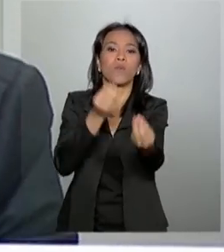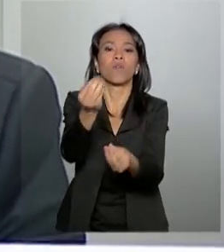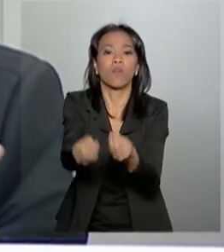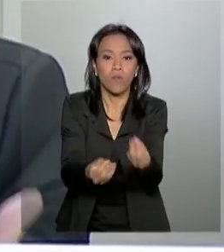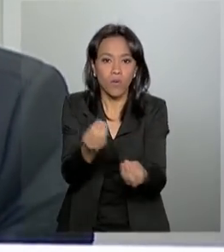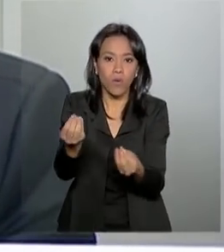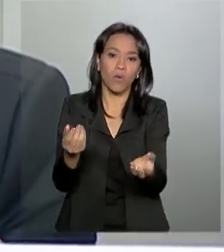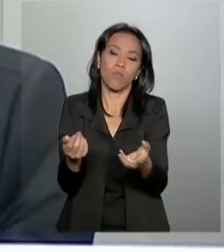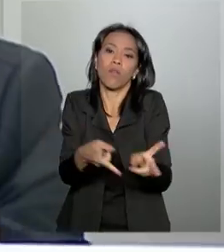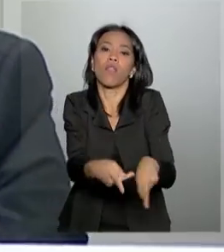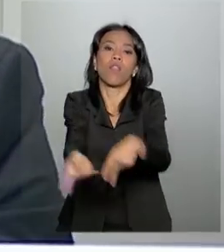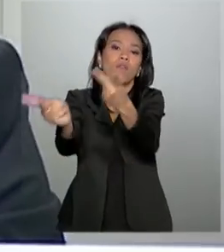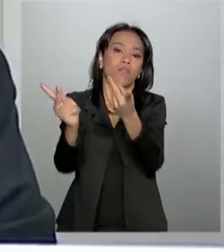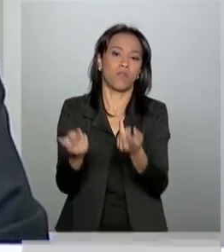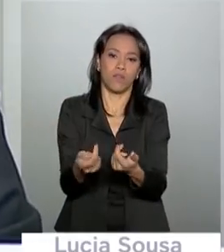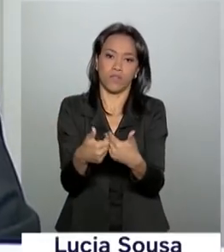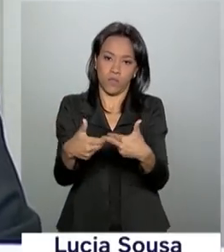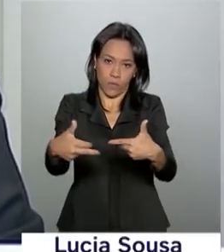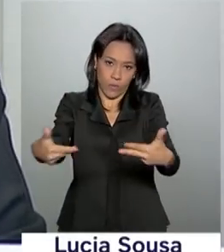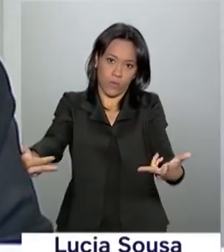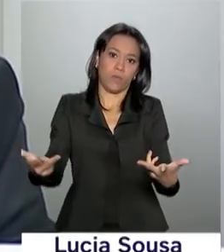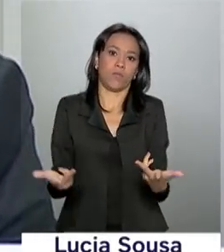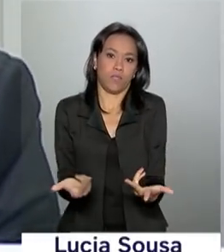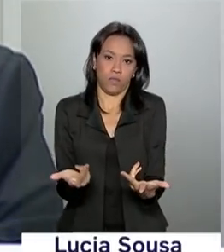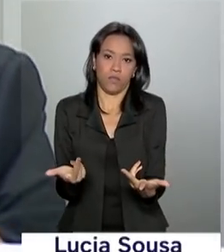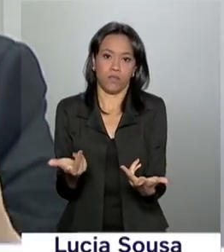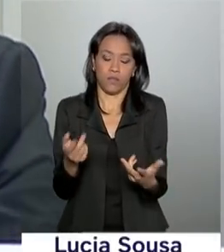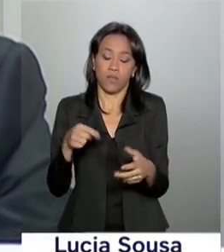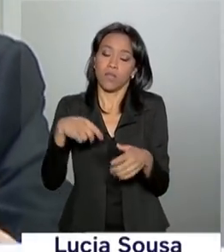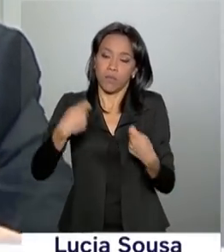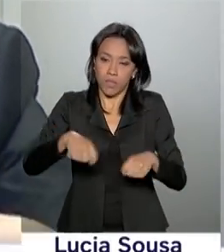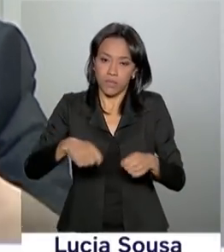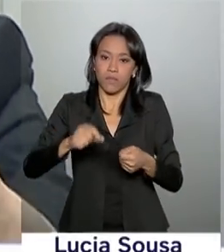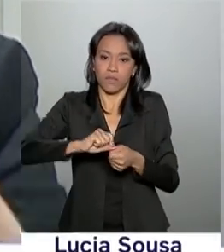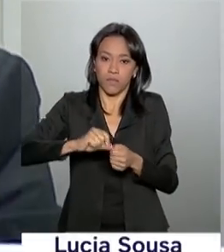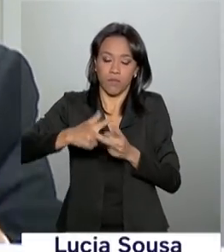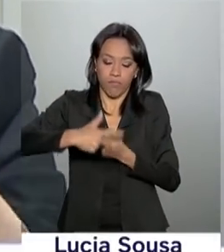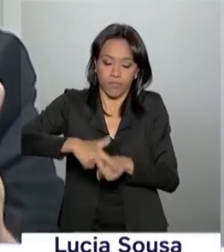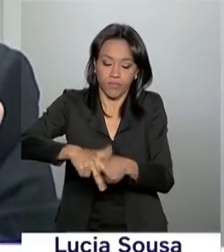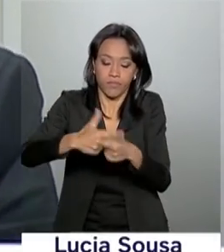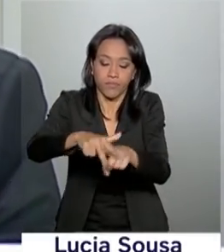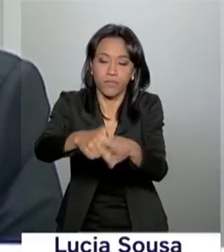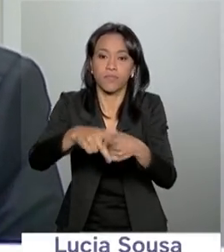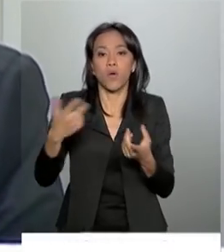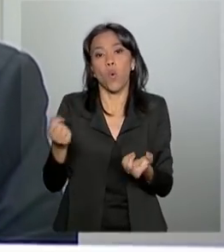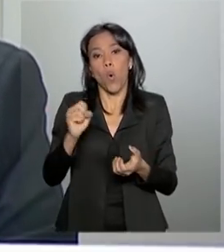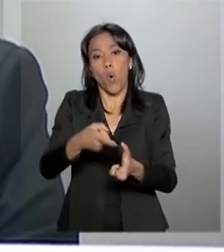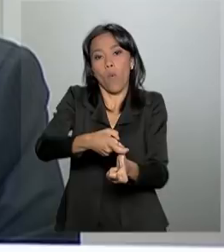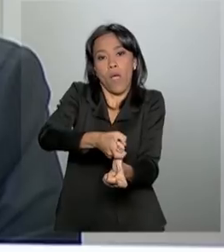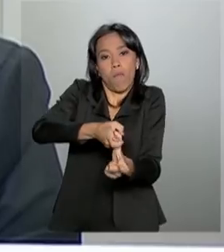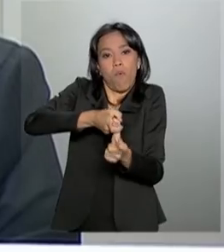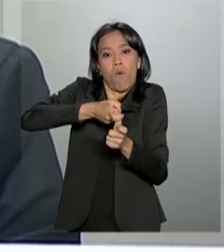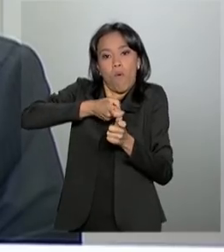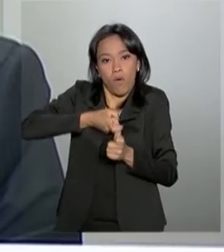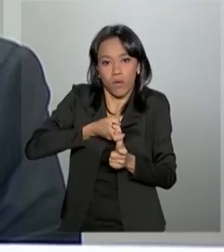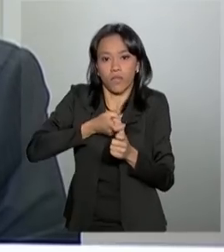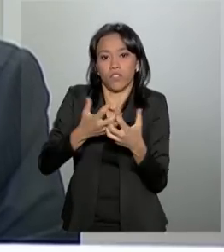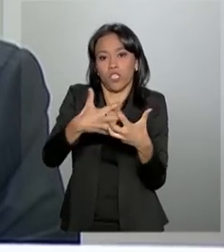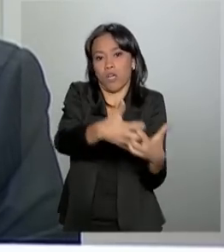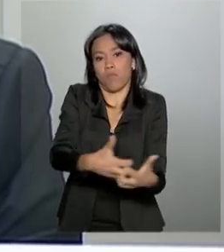chegar com os equipamentos para fazer a manutenção, permitir o resgate, o reboque daqueles caminhões, enfim.